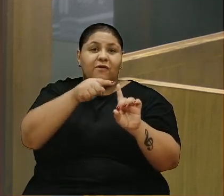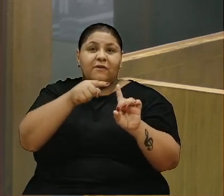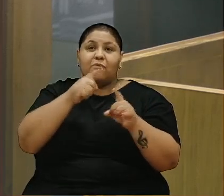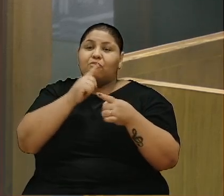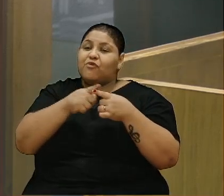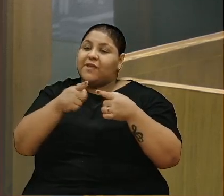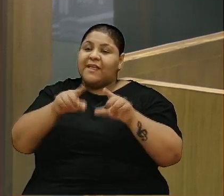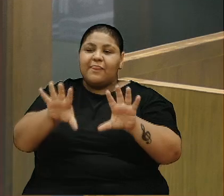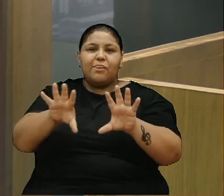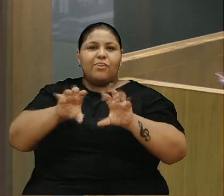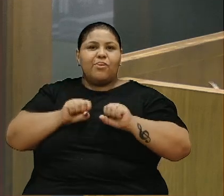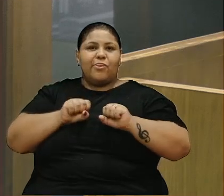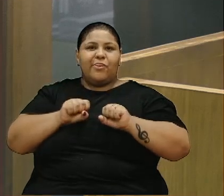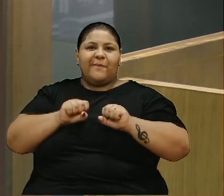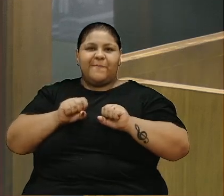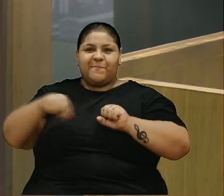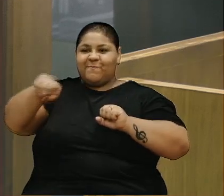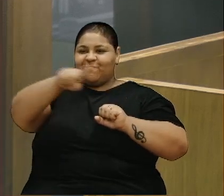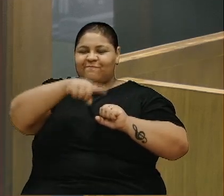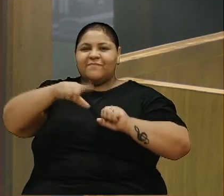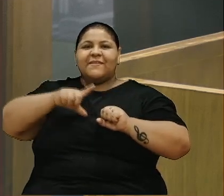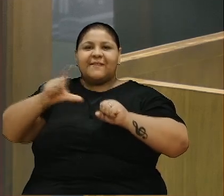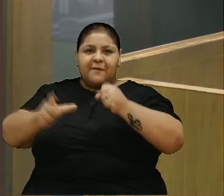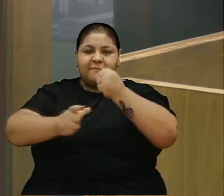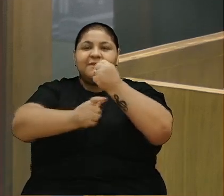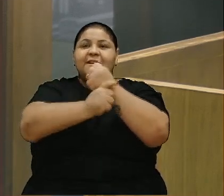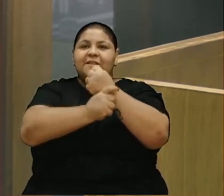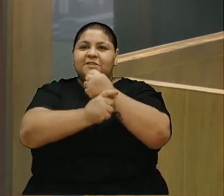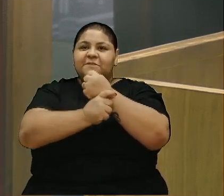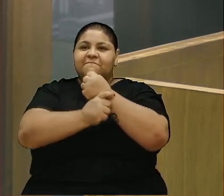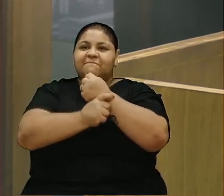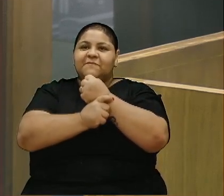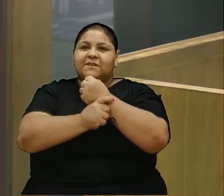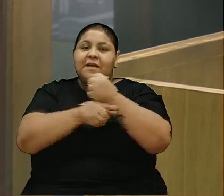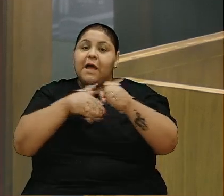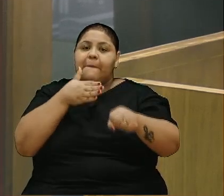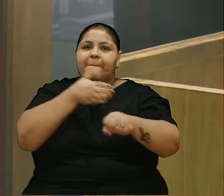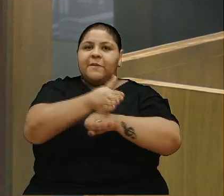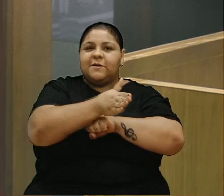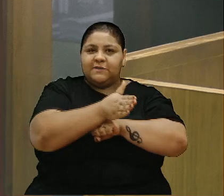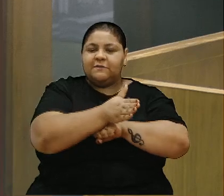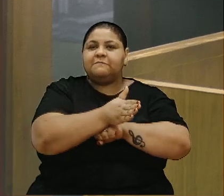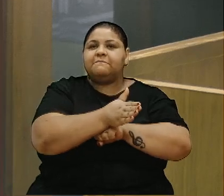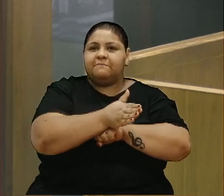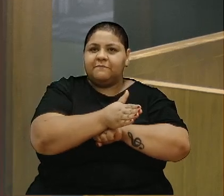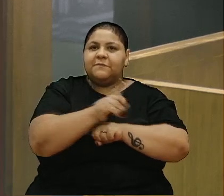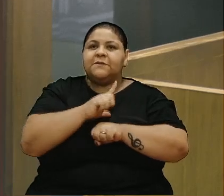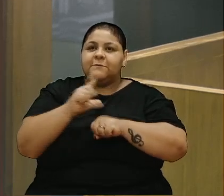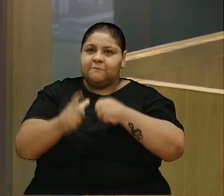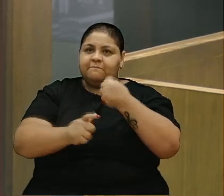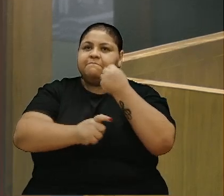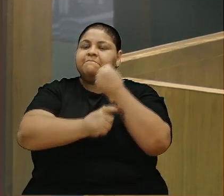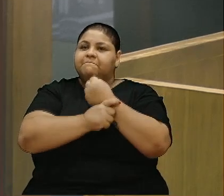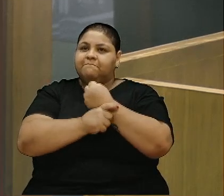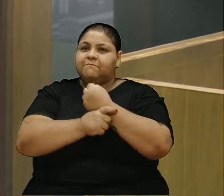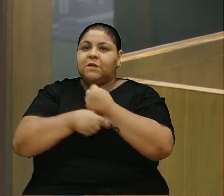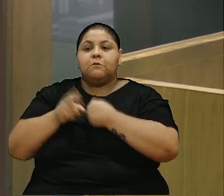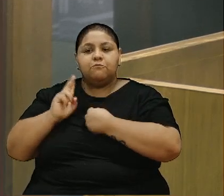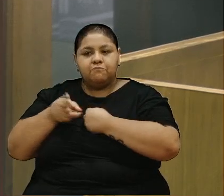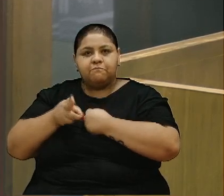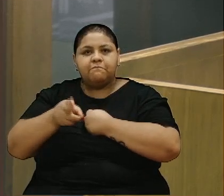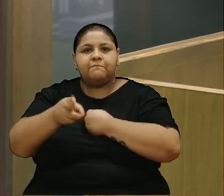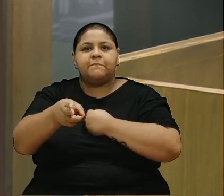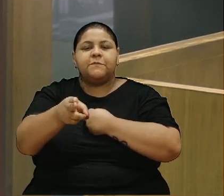nós. Temos que garantir o acesso, temos que garantir a permanência